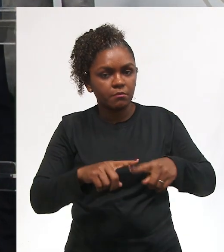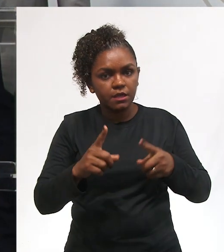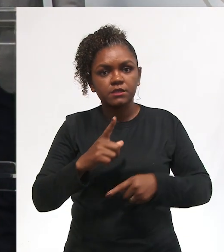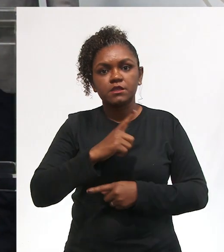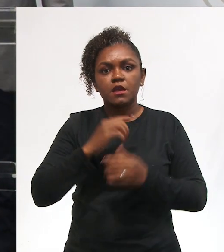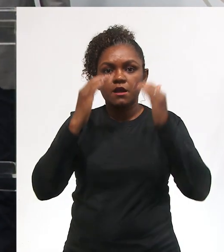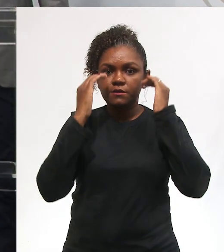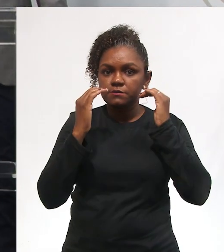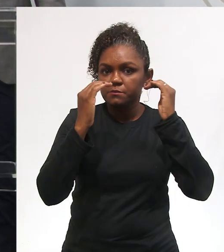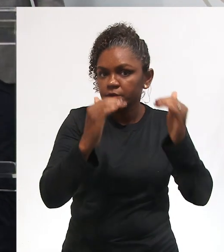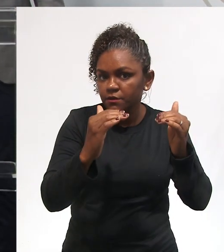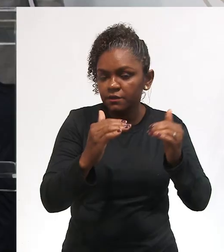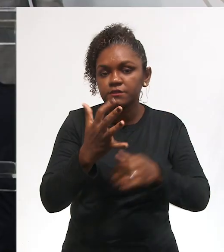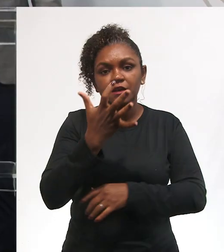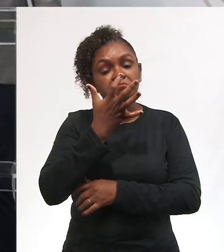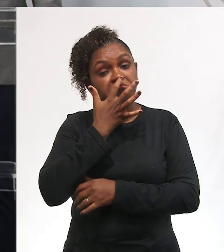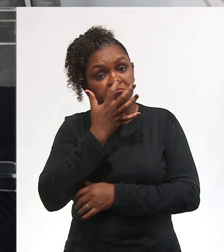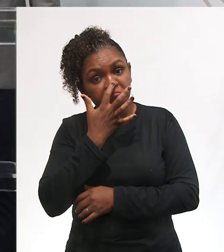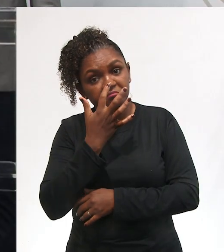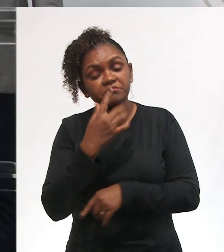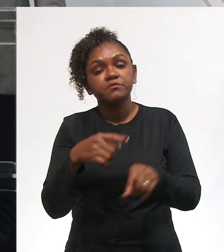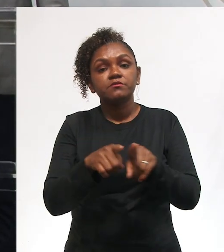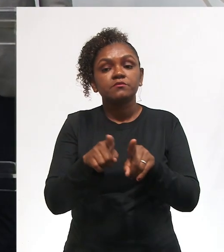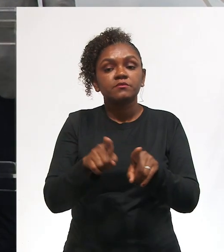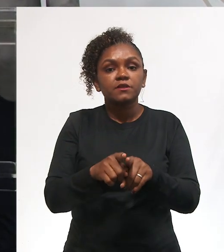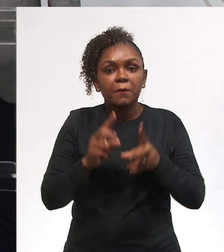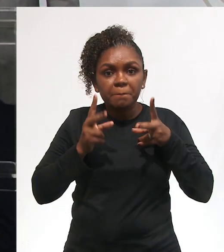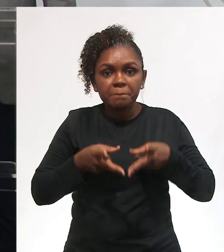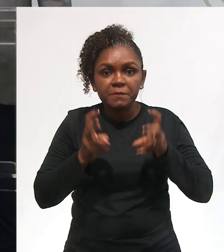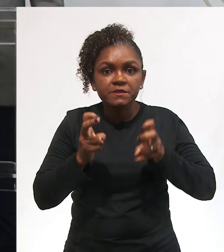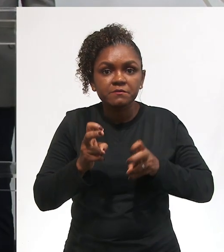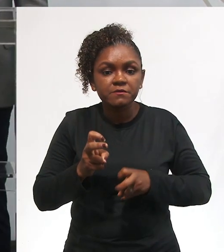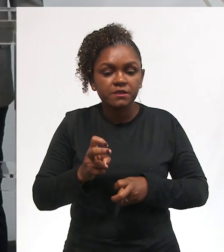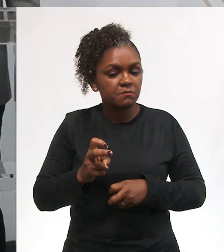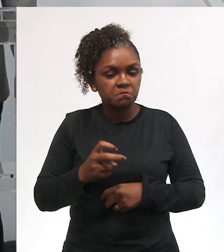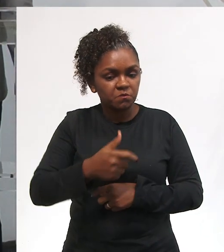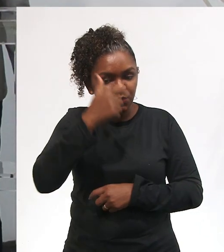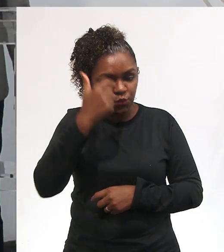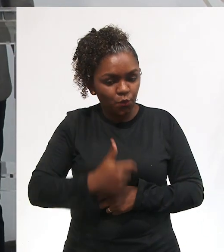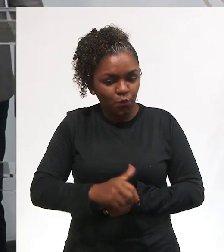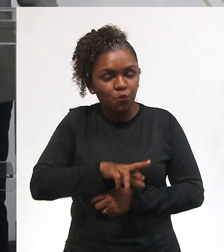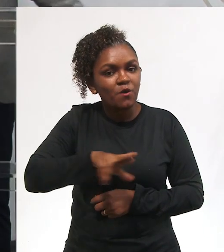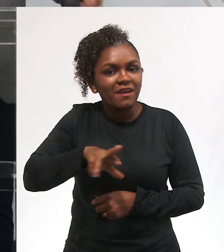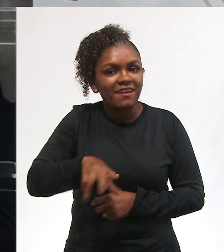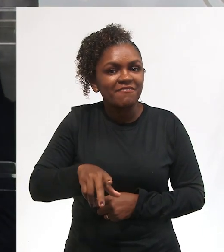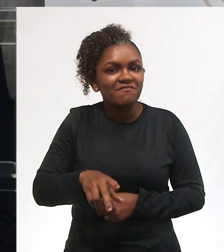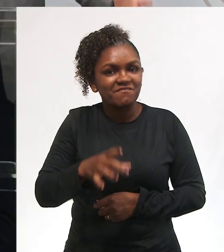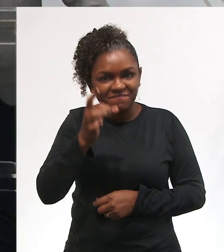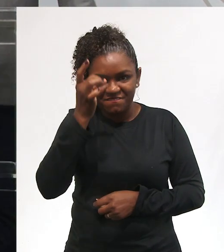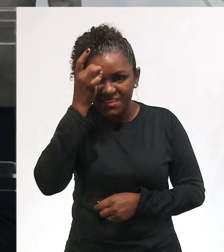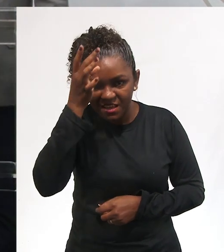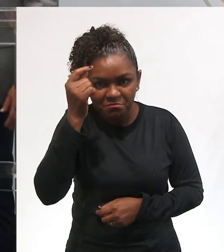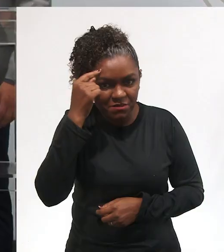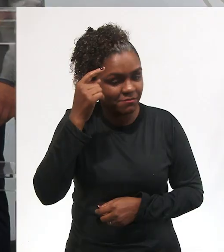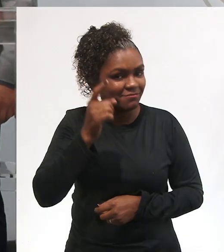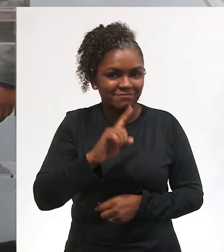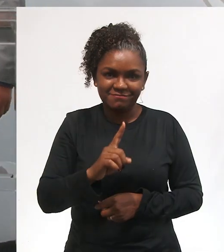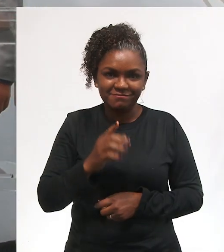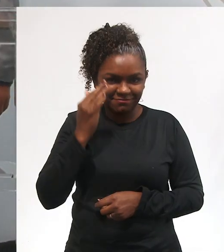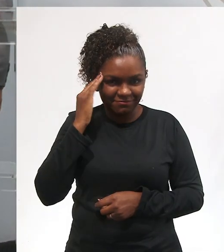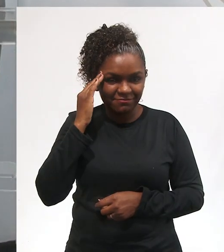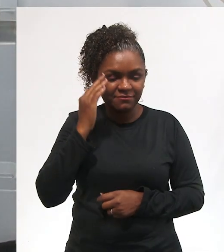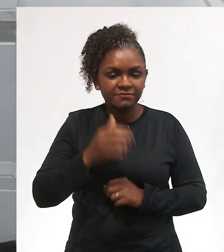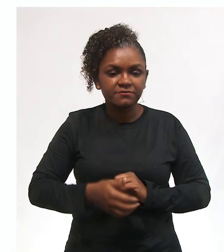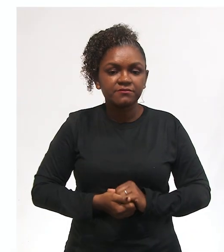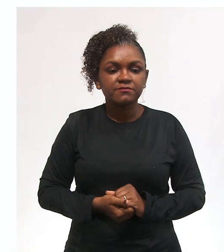respeito, né? Na admiração, ver que não é fácil a gente estar aqui na frente e estar passando, né, esse conteúdo,